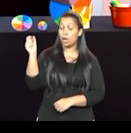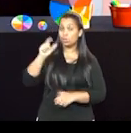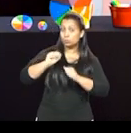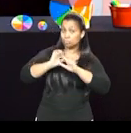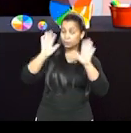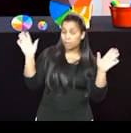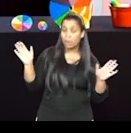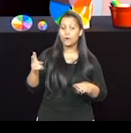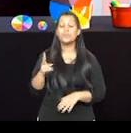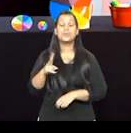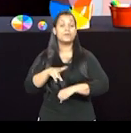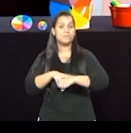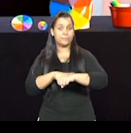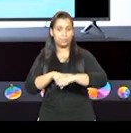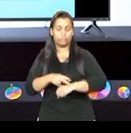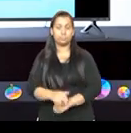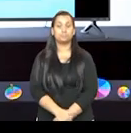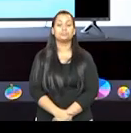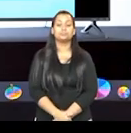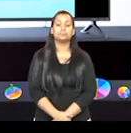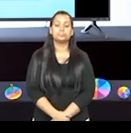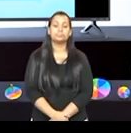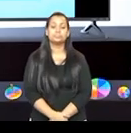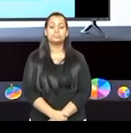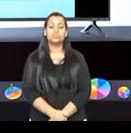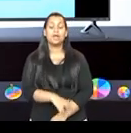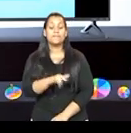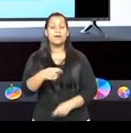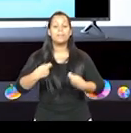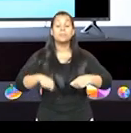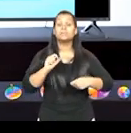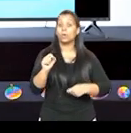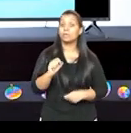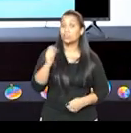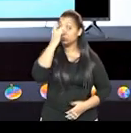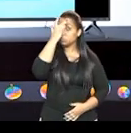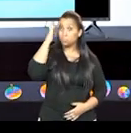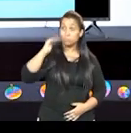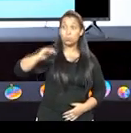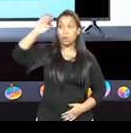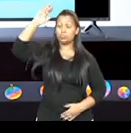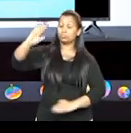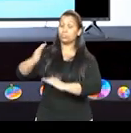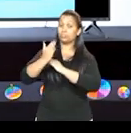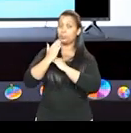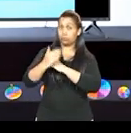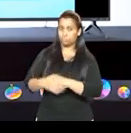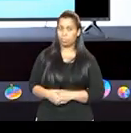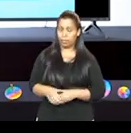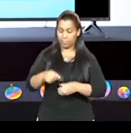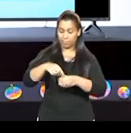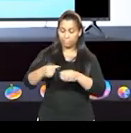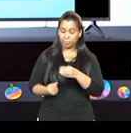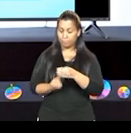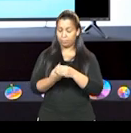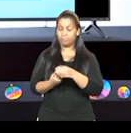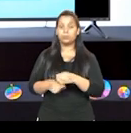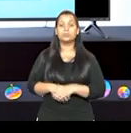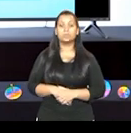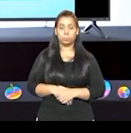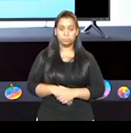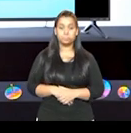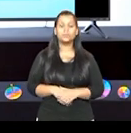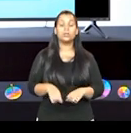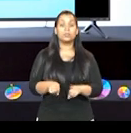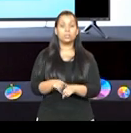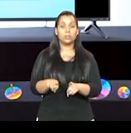e verde. Agora você vai precisar de um adulto para furar a tampinha. Nós vamos furar a tampinha e também o